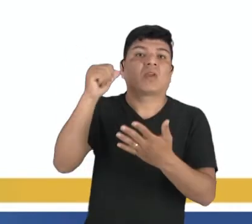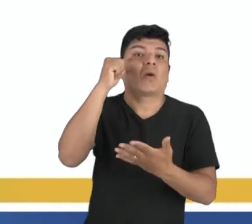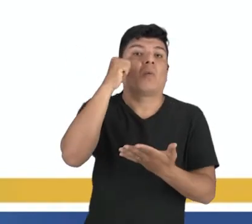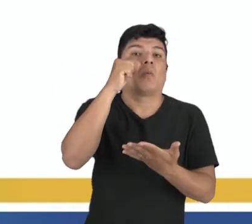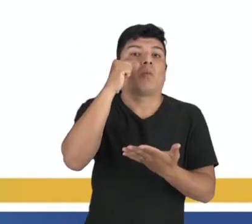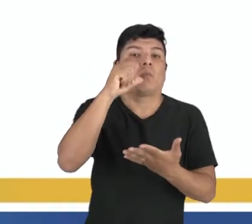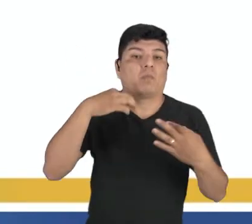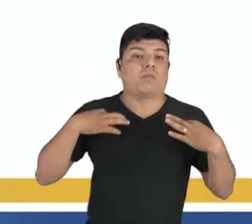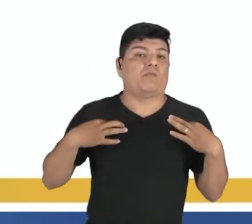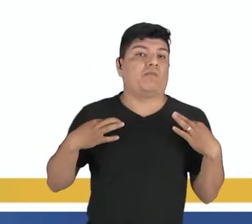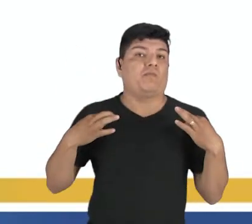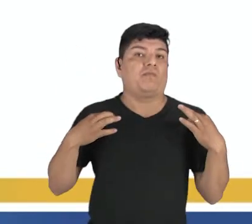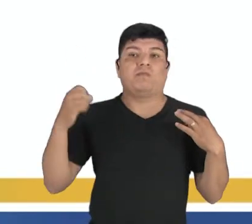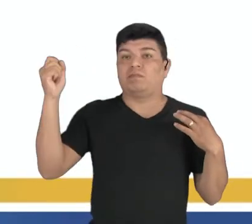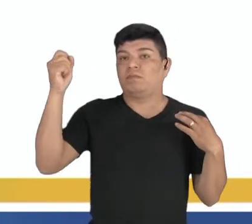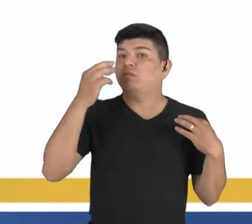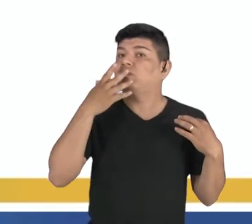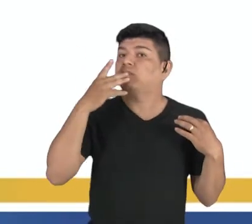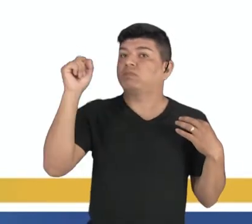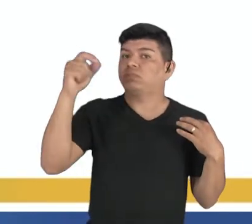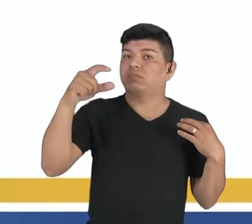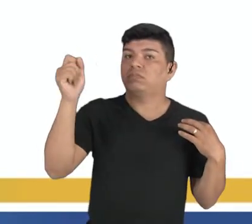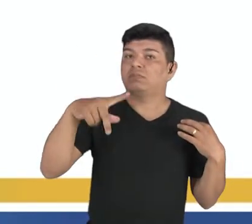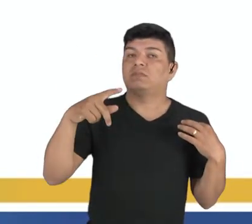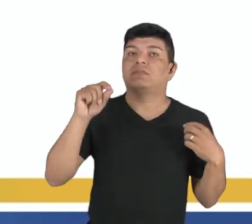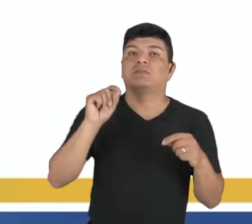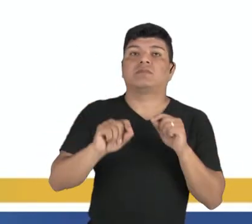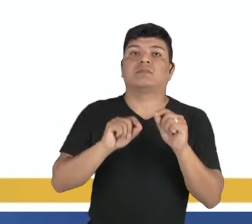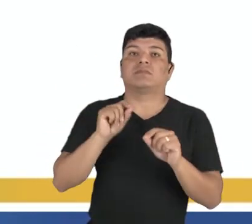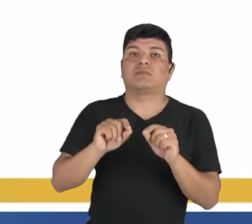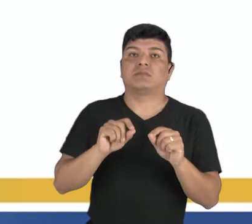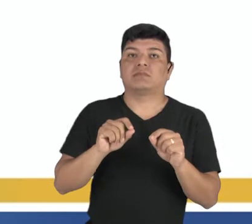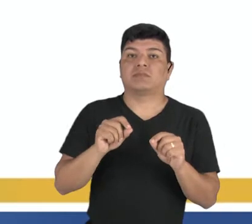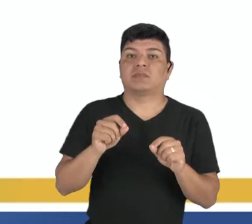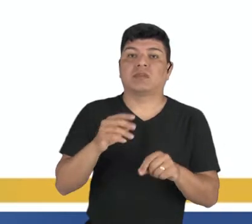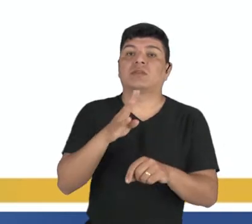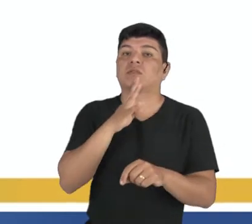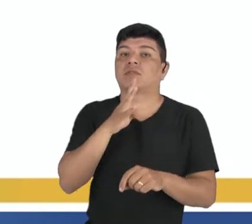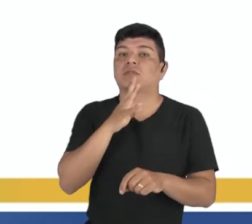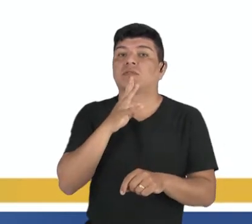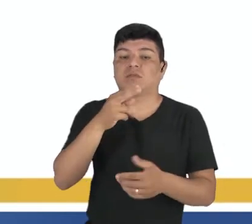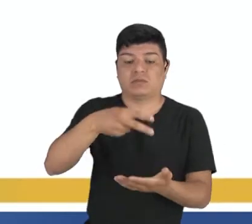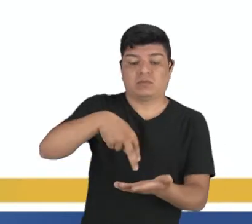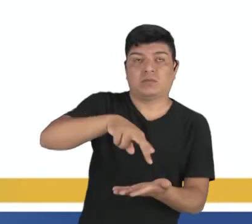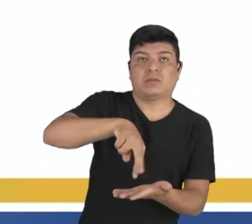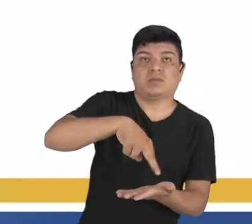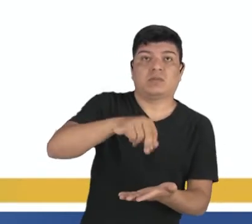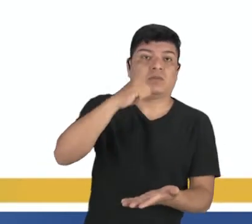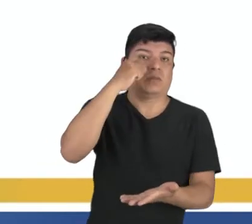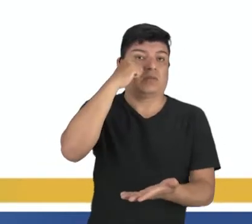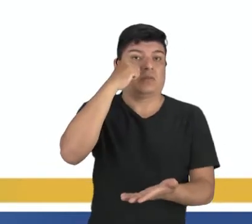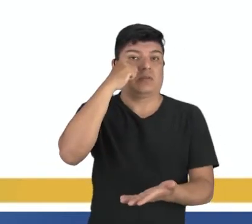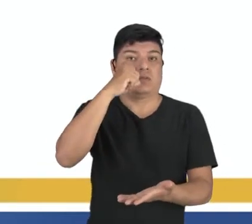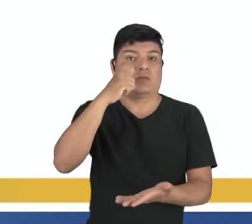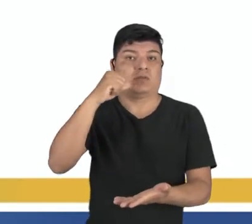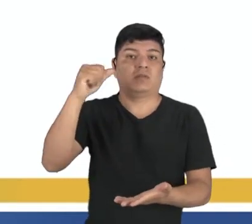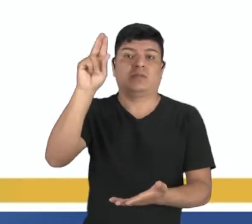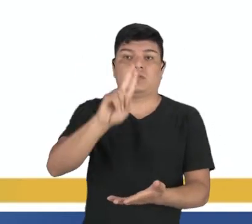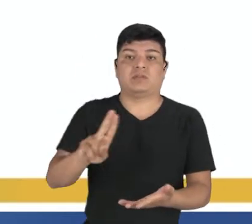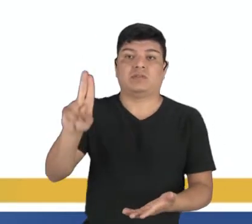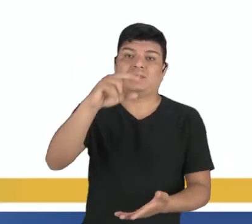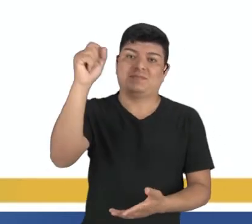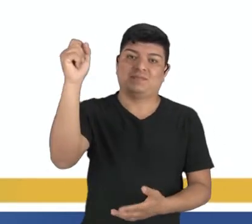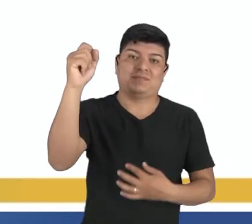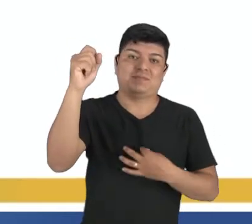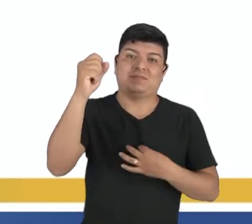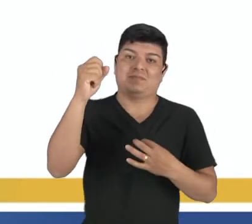mulheres vestidas de azul, e popularmente a Guedra, galerinha, é conhecida como a dança das mulheres de azul, por isso que